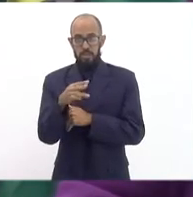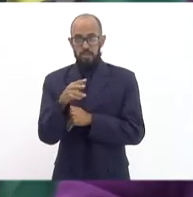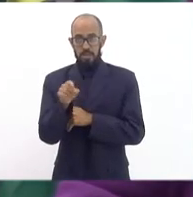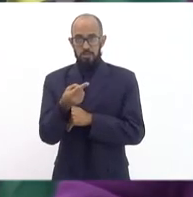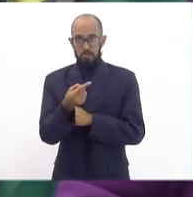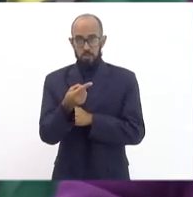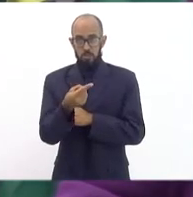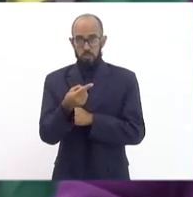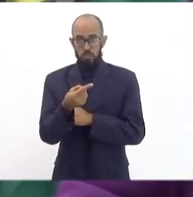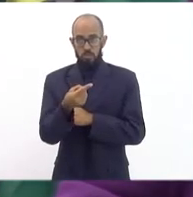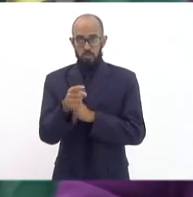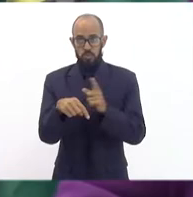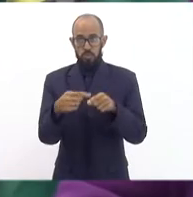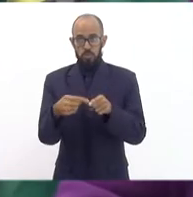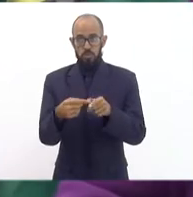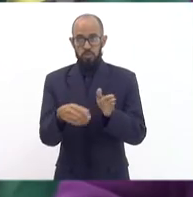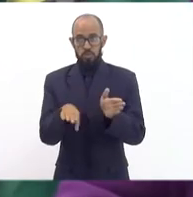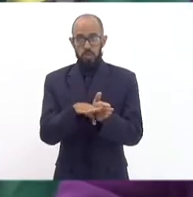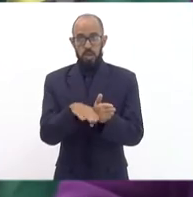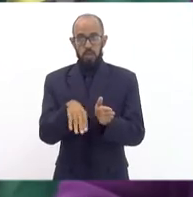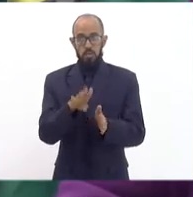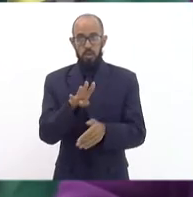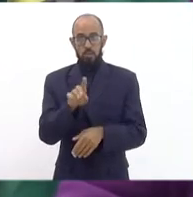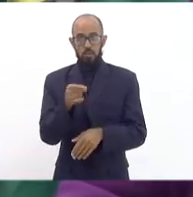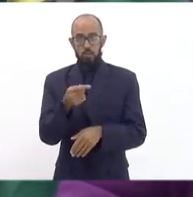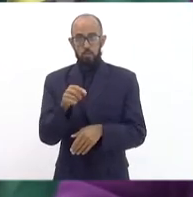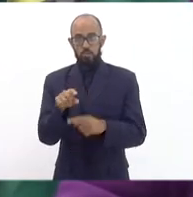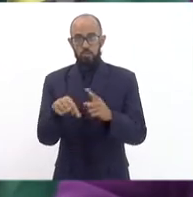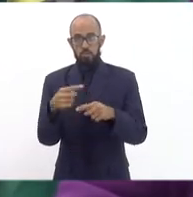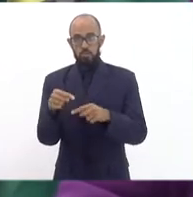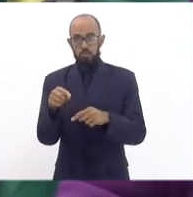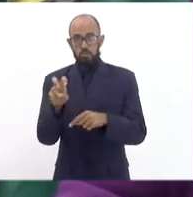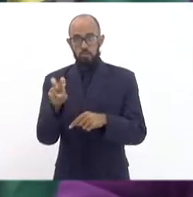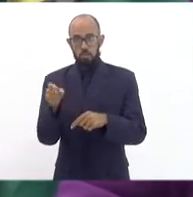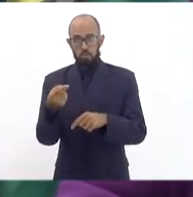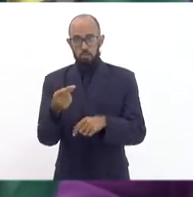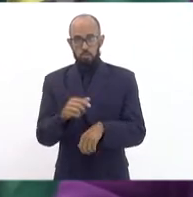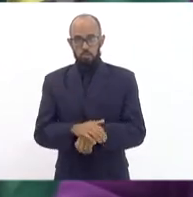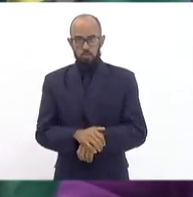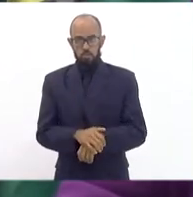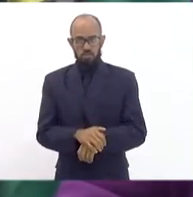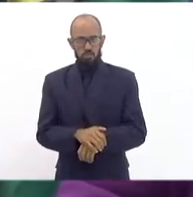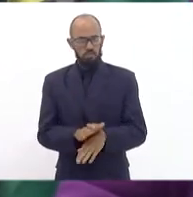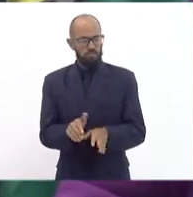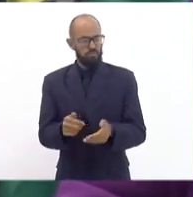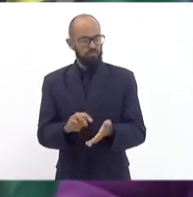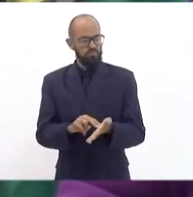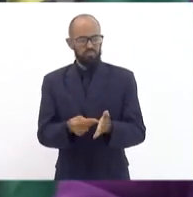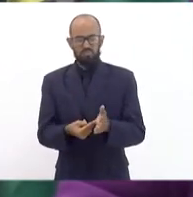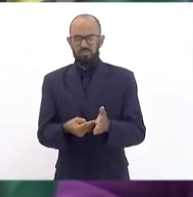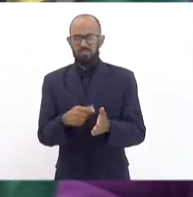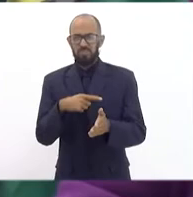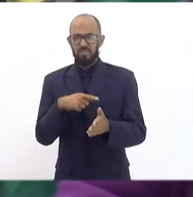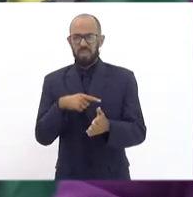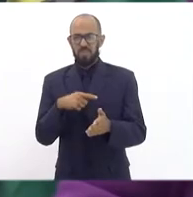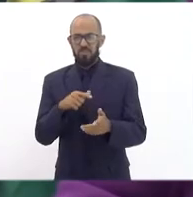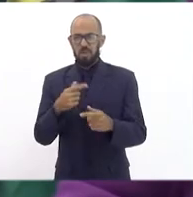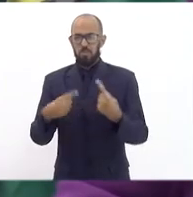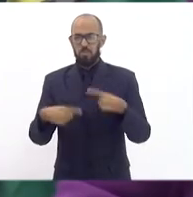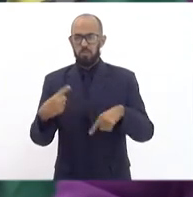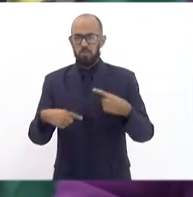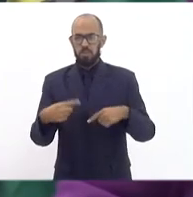os 4.000, 5.000. Ou seja, tem uma política de transporte que não há